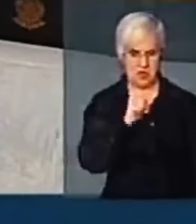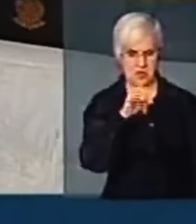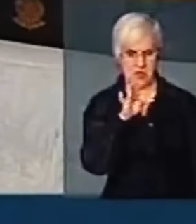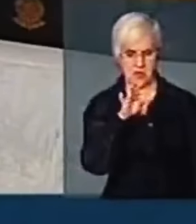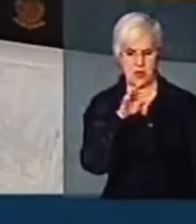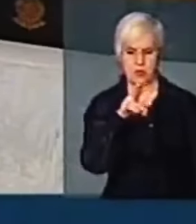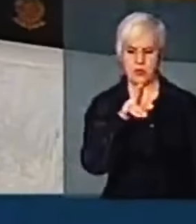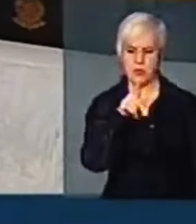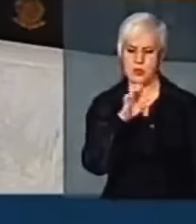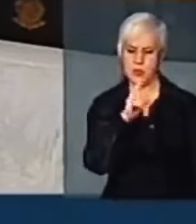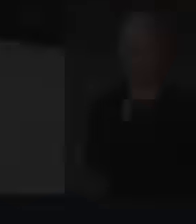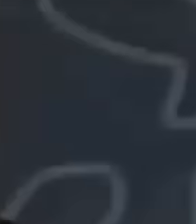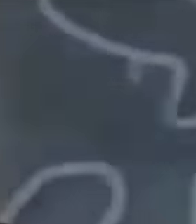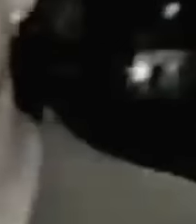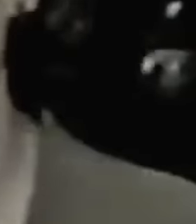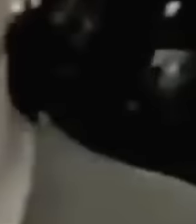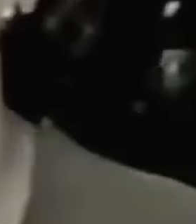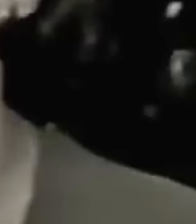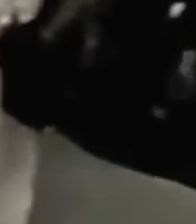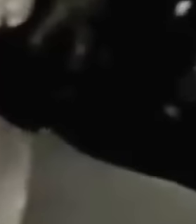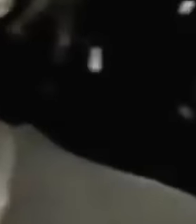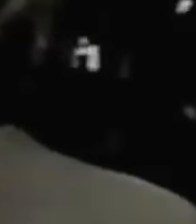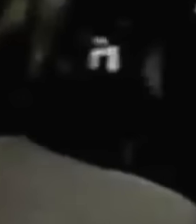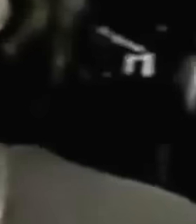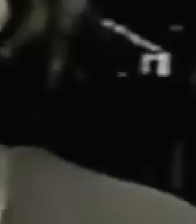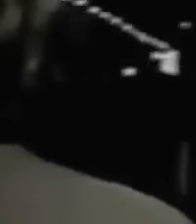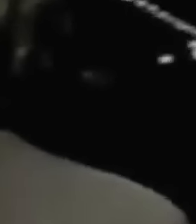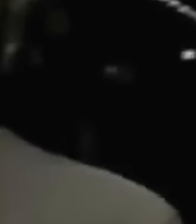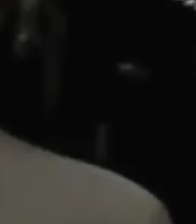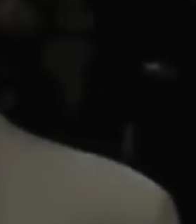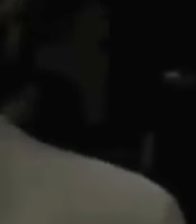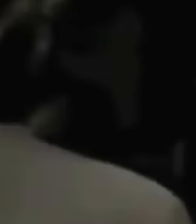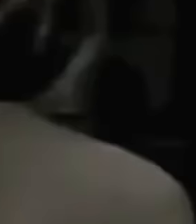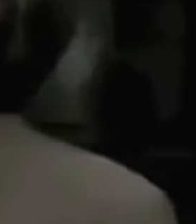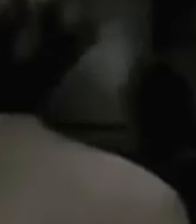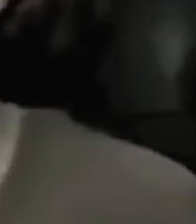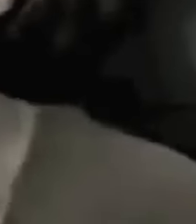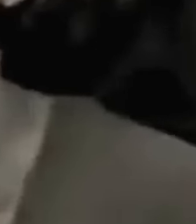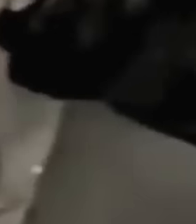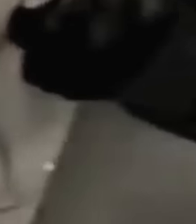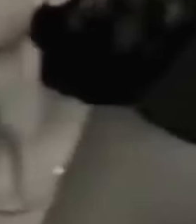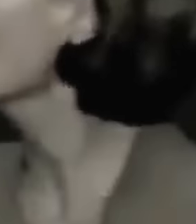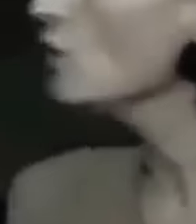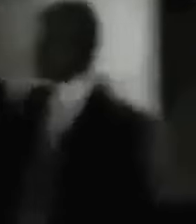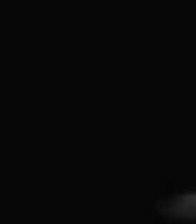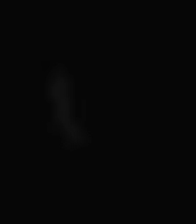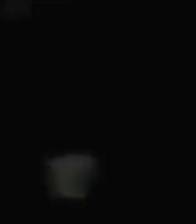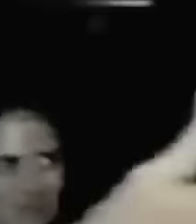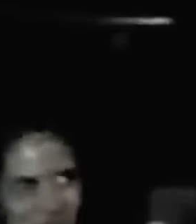eu falei que não ia estuprar você porque você não merece. A senhora que promove essa violência. É, a senhora promove sim. Grava